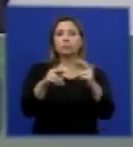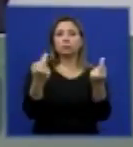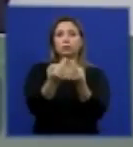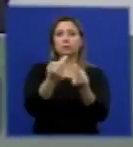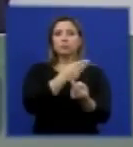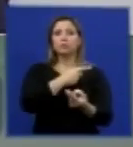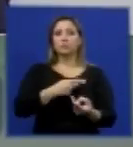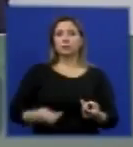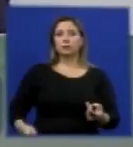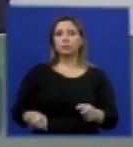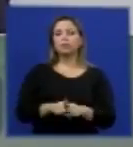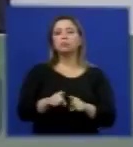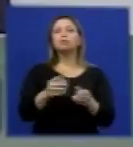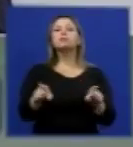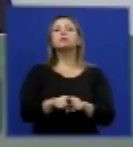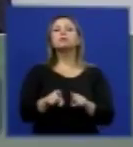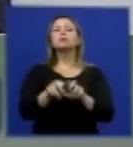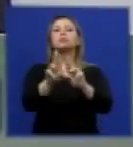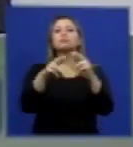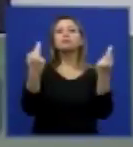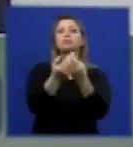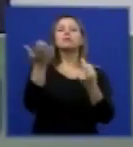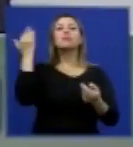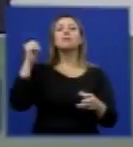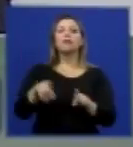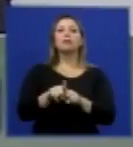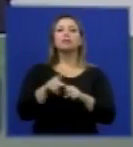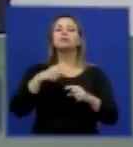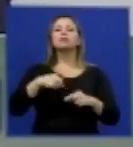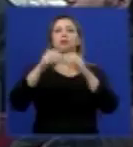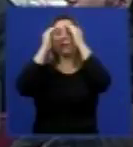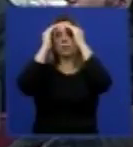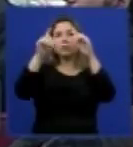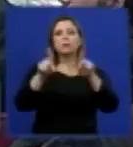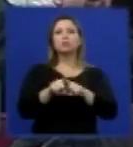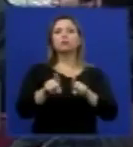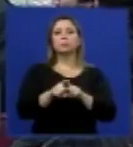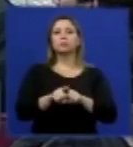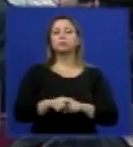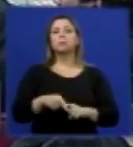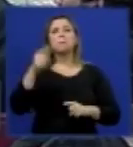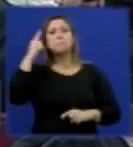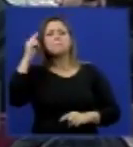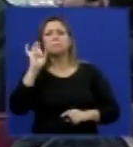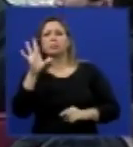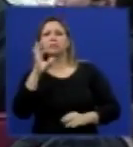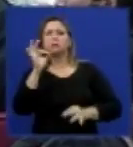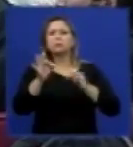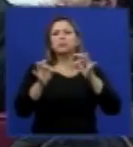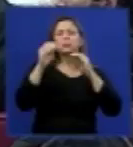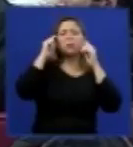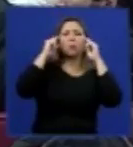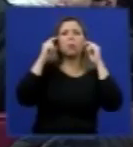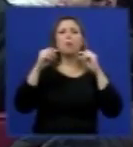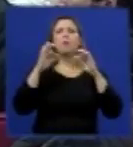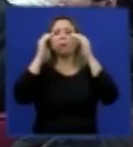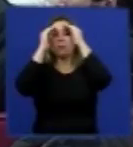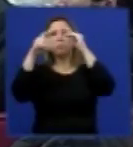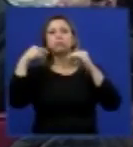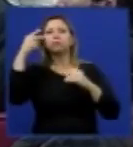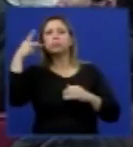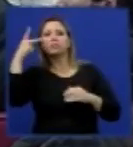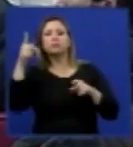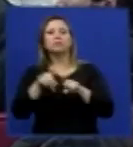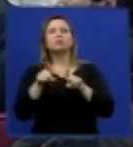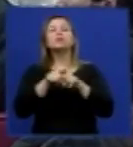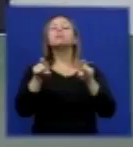1, a Constituição brasileira determina a democratização não apenas dos processos políticos, mas dos processos